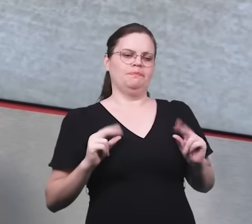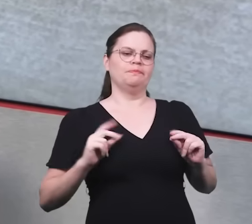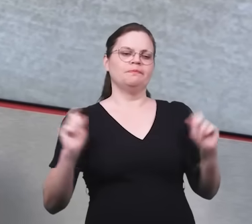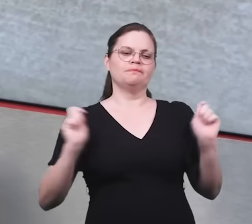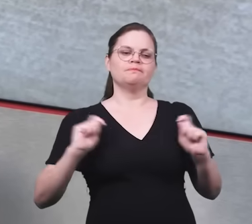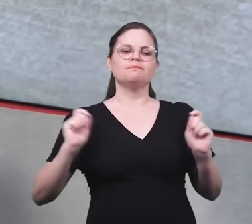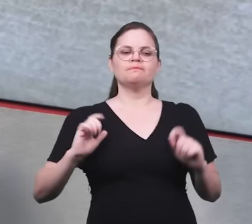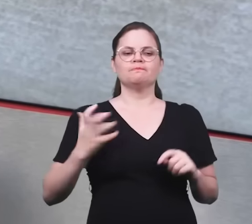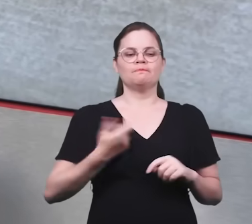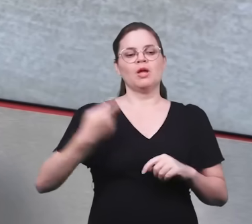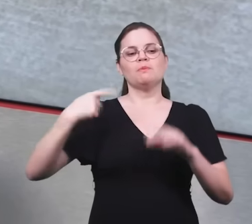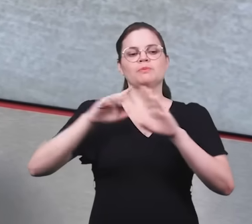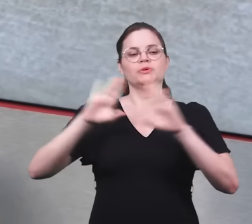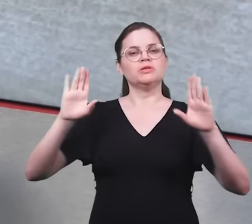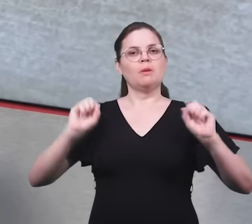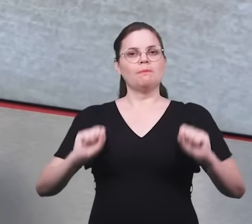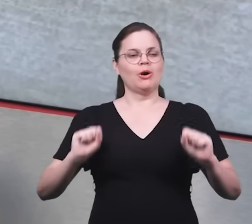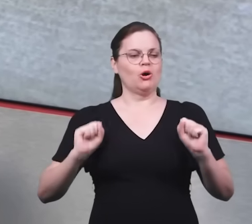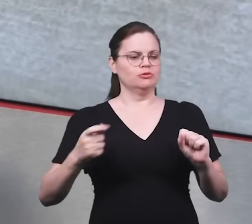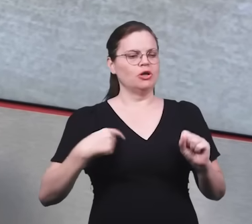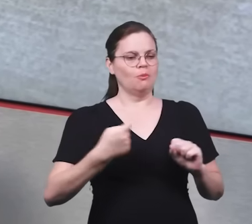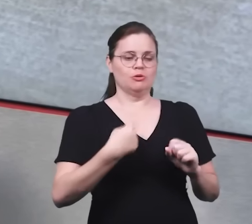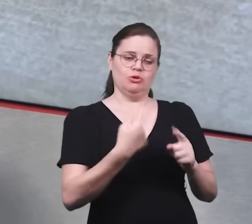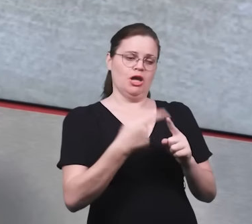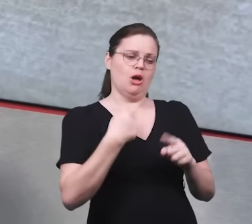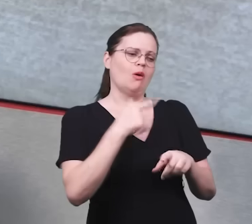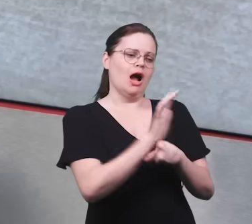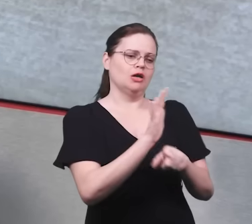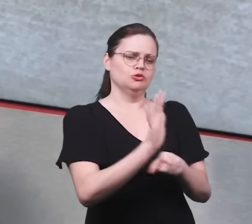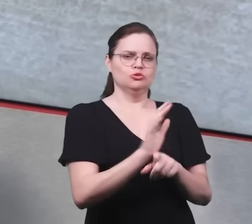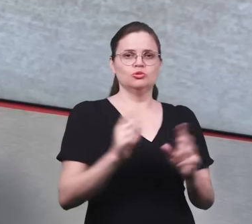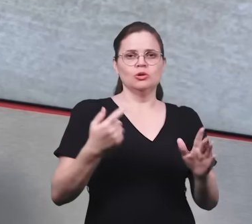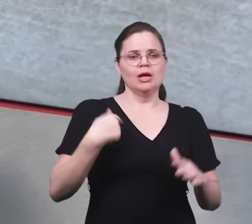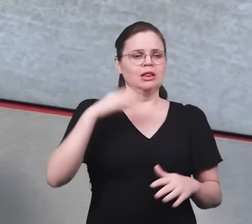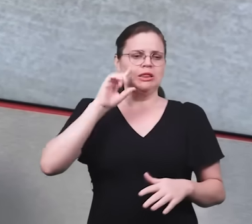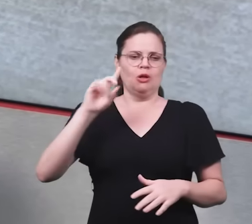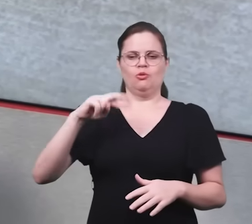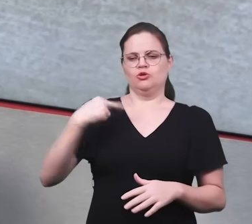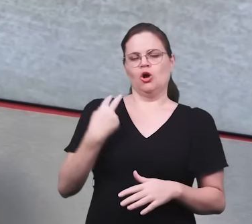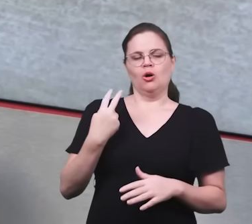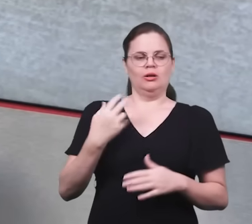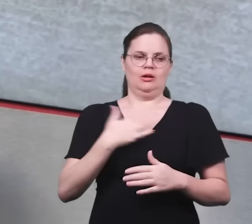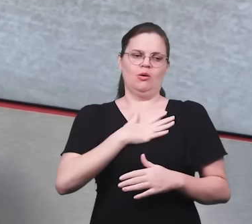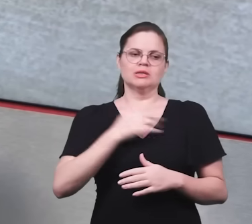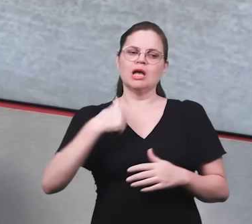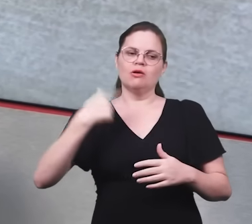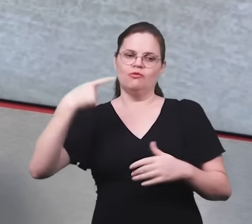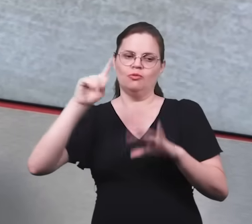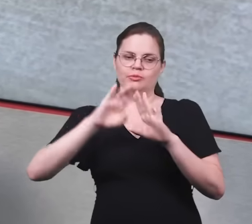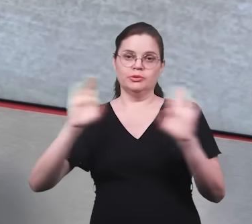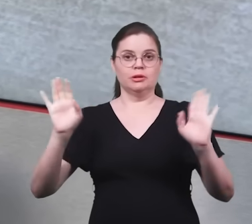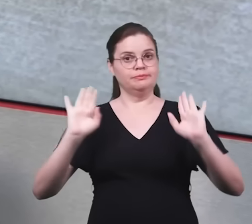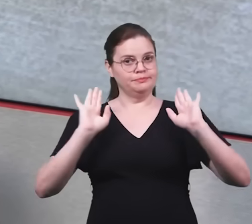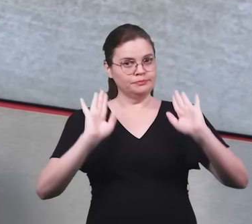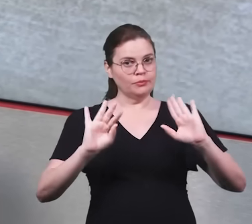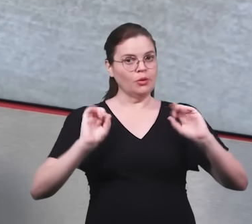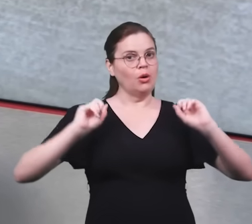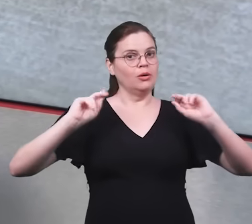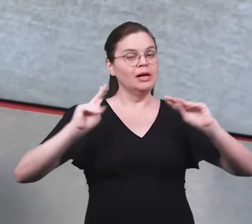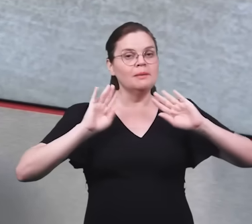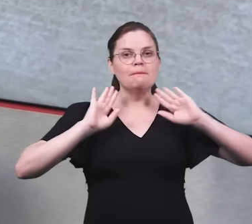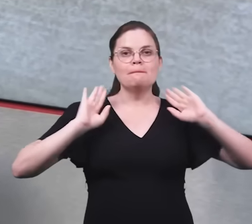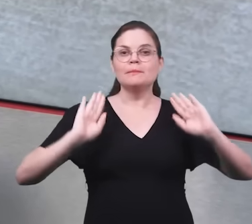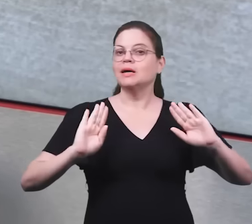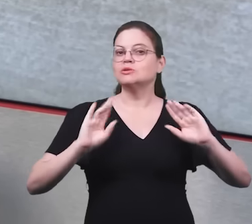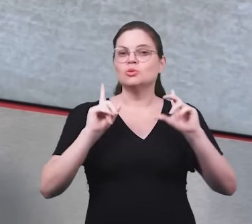méritos para a salvação, méritos para se darem bem com Deus, está tudo bem, isso é o conceito geral. Mas eu quero te mostrar agora o que as